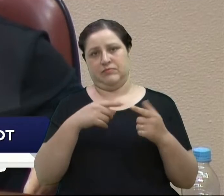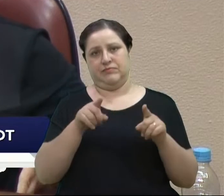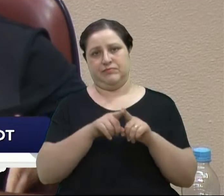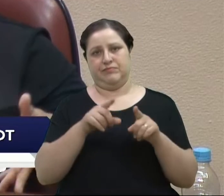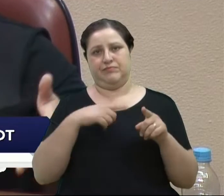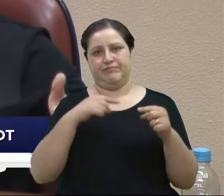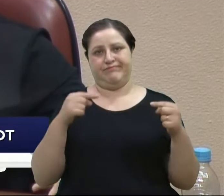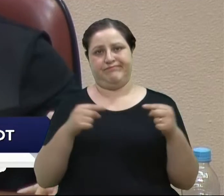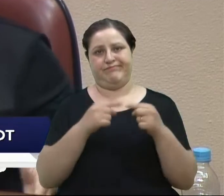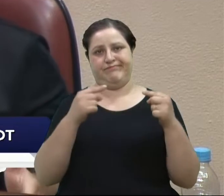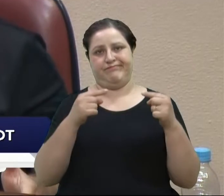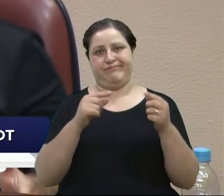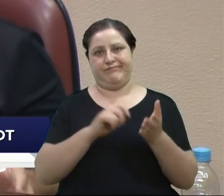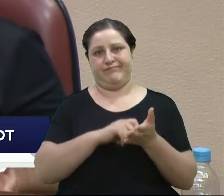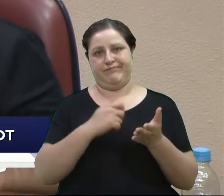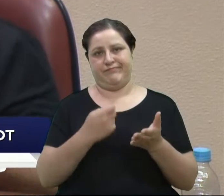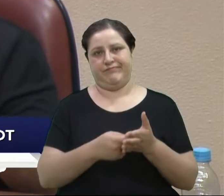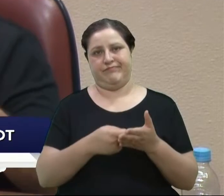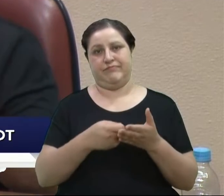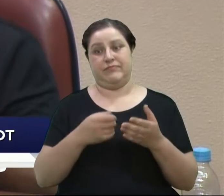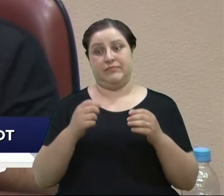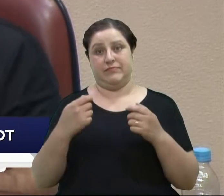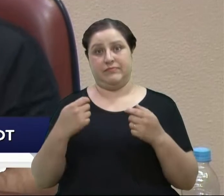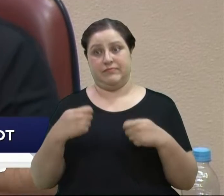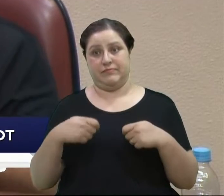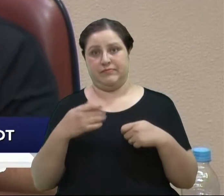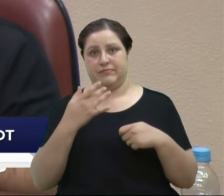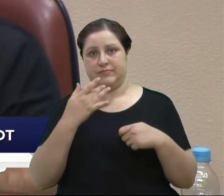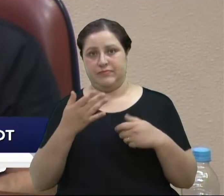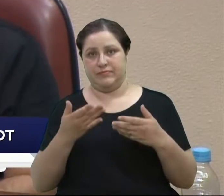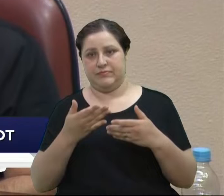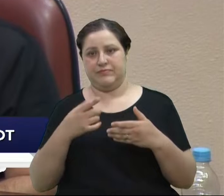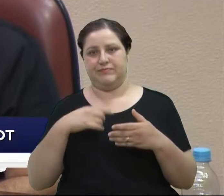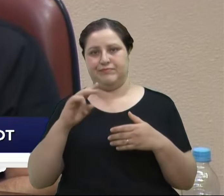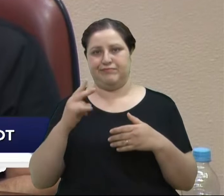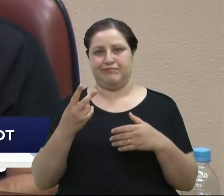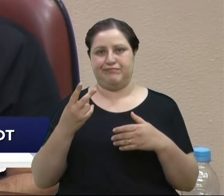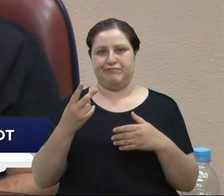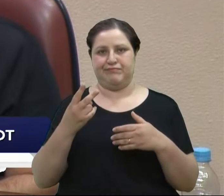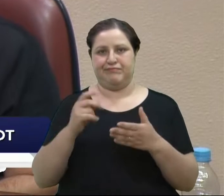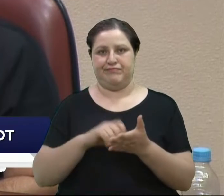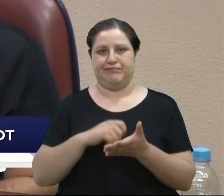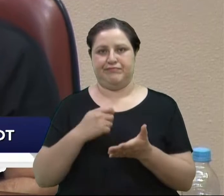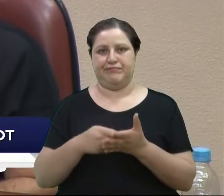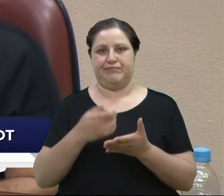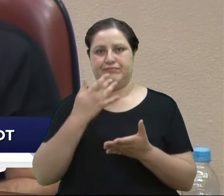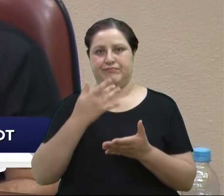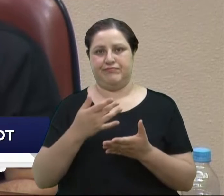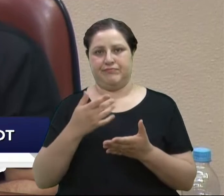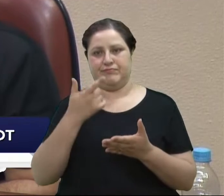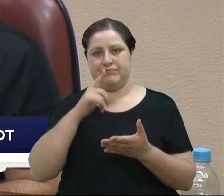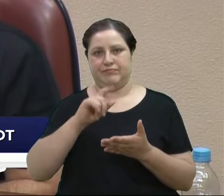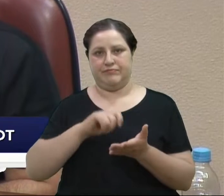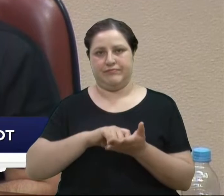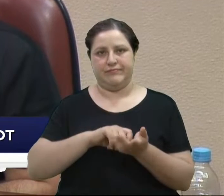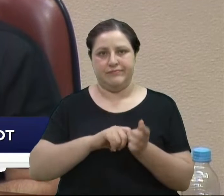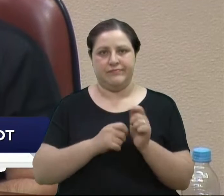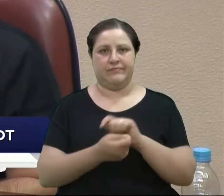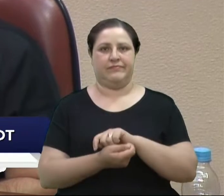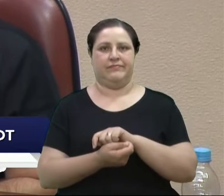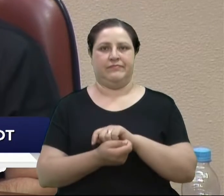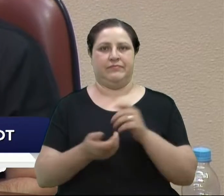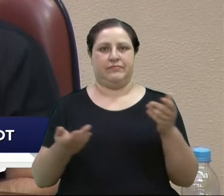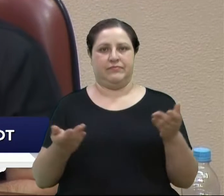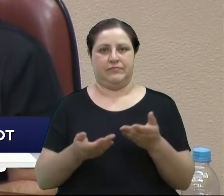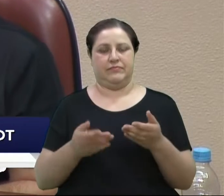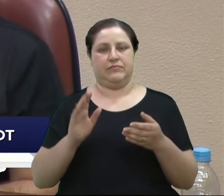tarde, mas nós temos outras 2 agendas à tarde, então conseguimos encaixar agora de manhã nesse horário. O Hospital Pompeia foi convidado, tá?